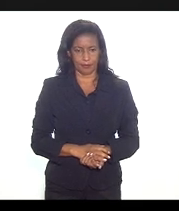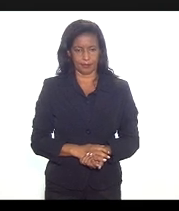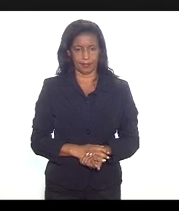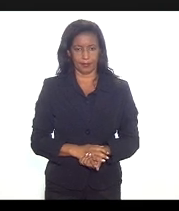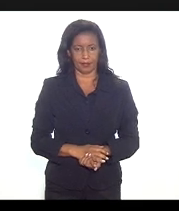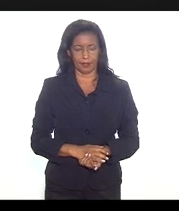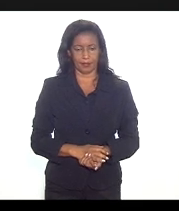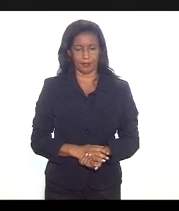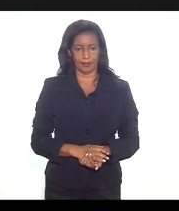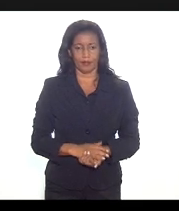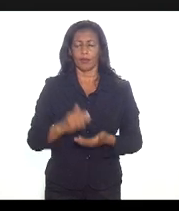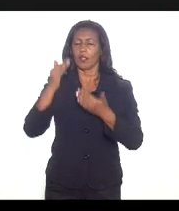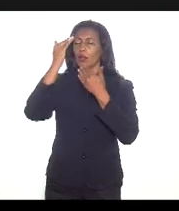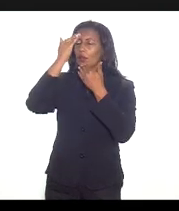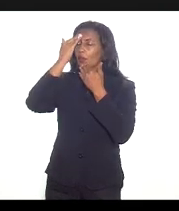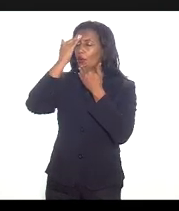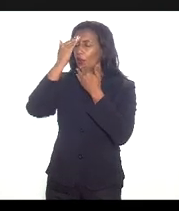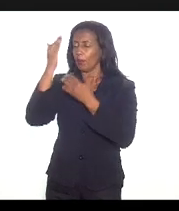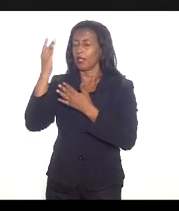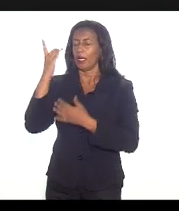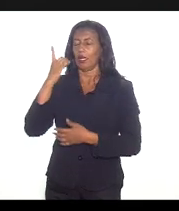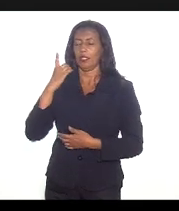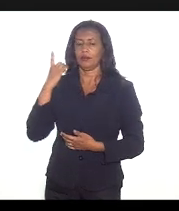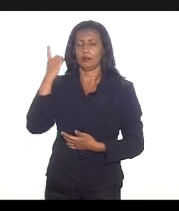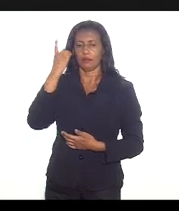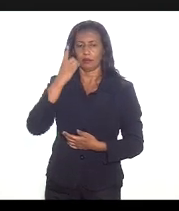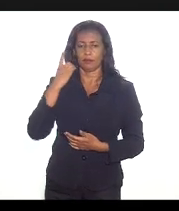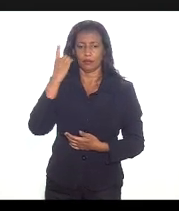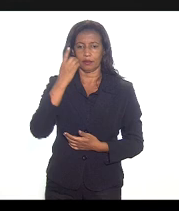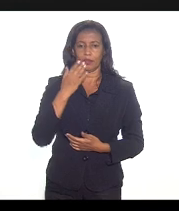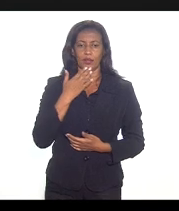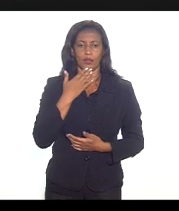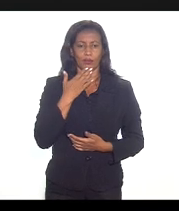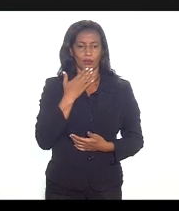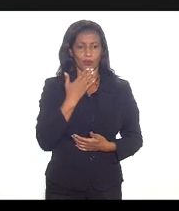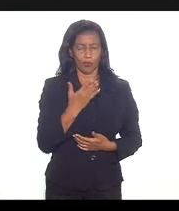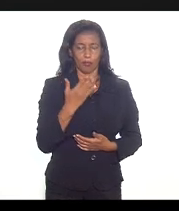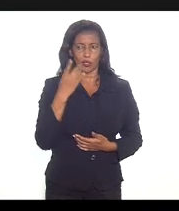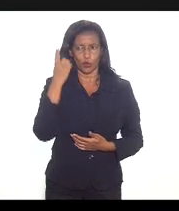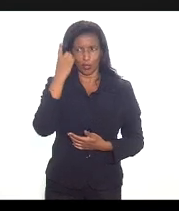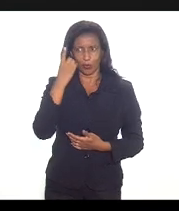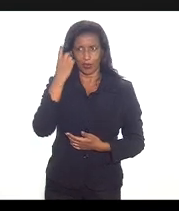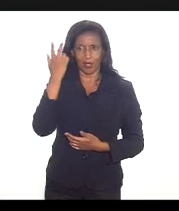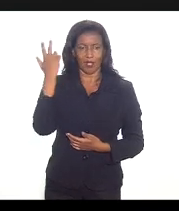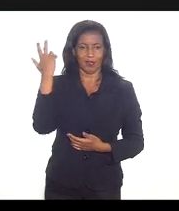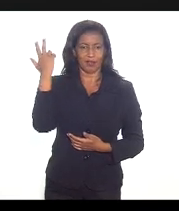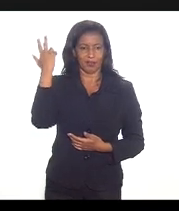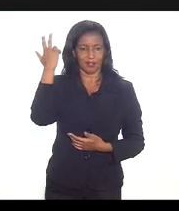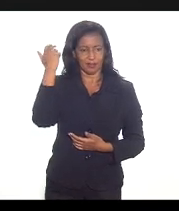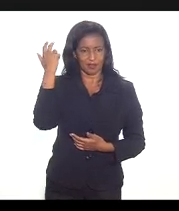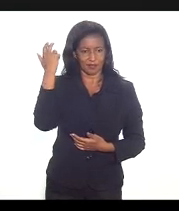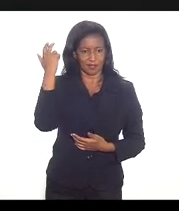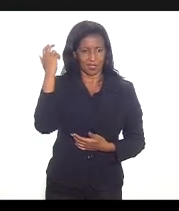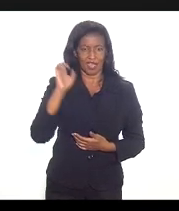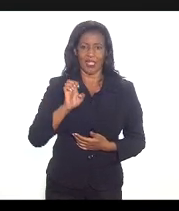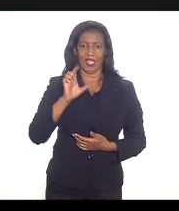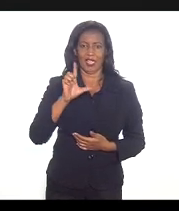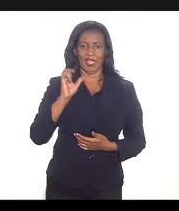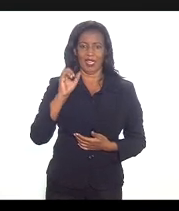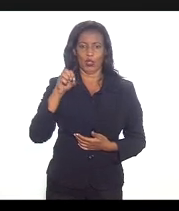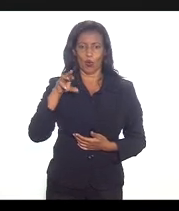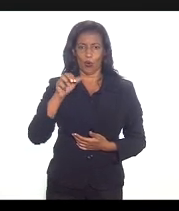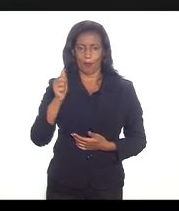Minutinho. Obrigado, deputado Mauro Osório. Vou pedir ao deputado Eliomar, que reentrou, que